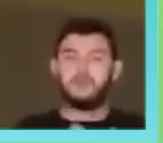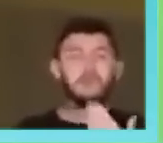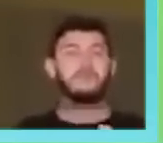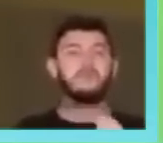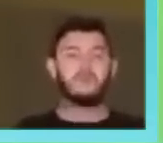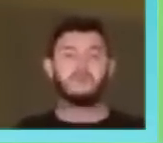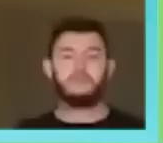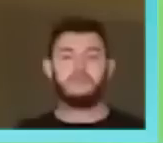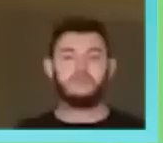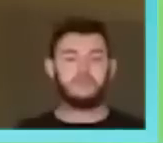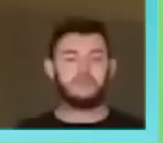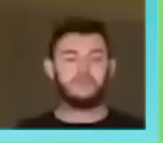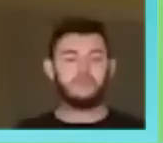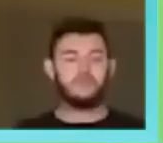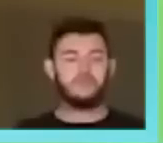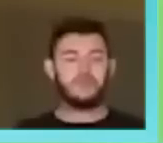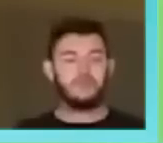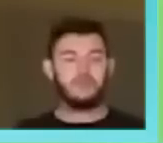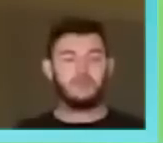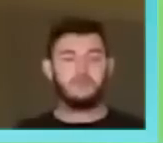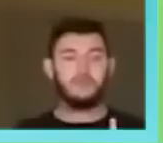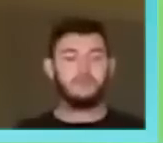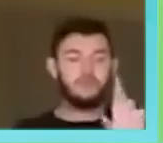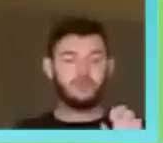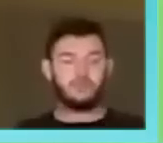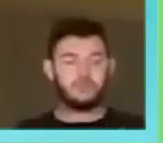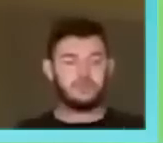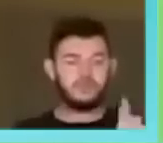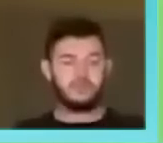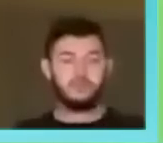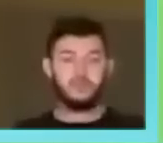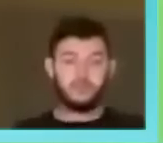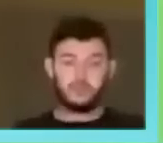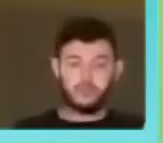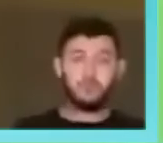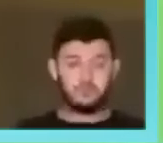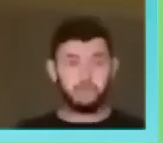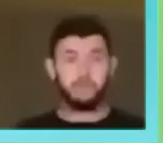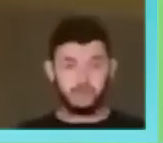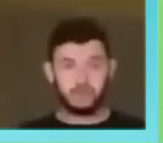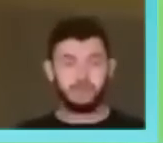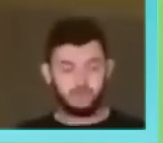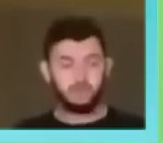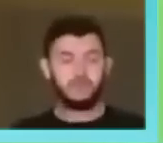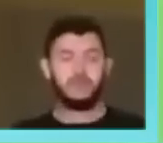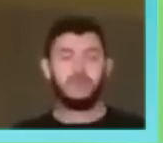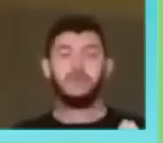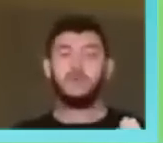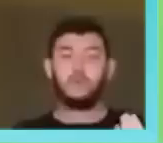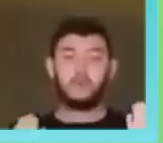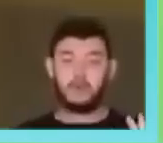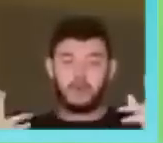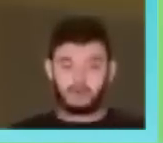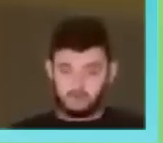que o nosso Felipe Brito, Dr. Sandro, João Financeira, que venham para a linha de frente junto com a gente, como vocês estão fazendo, para